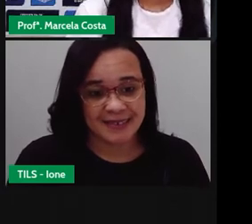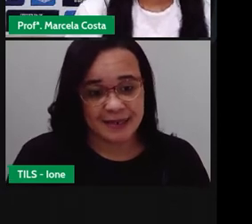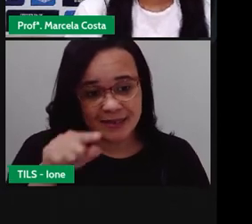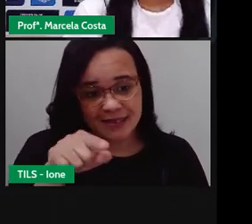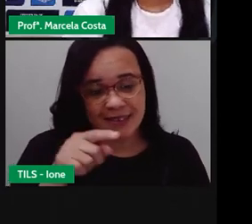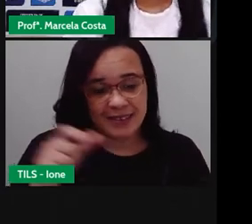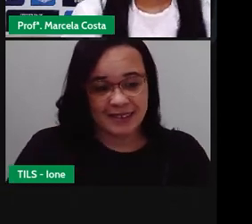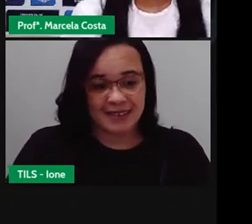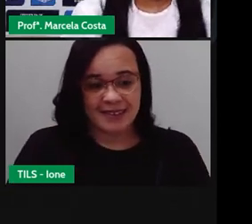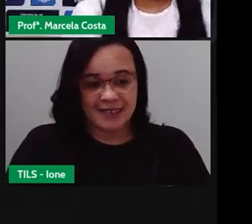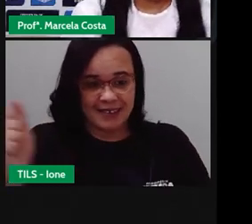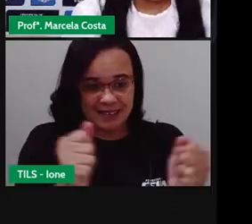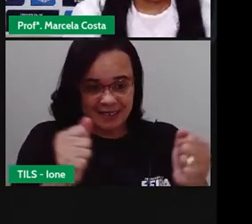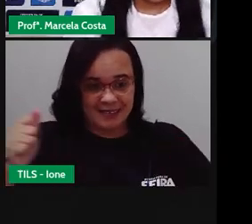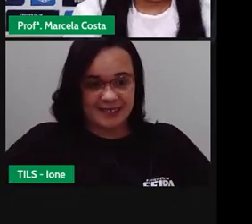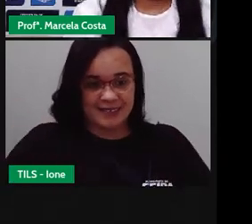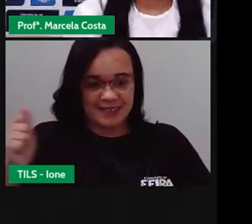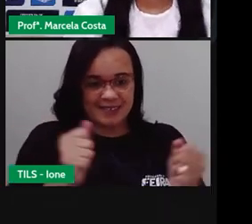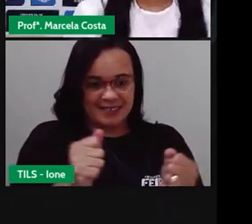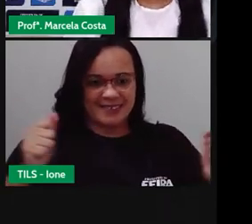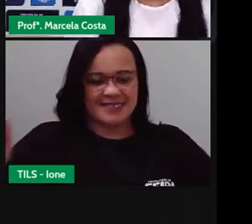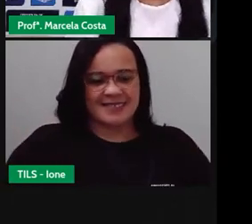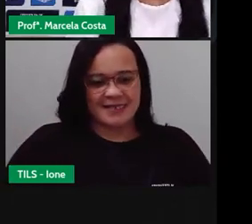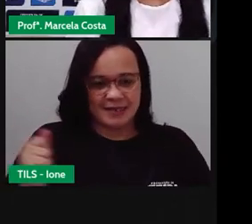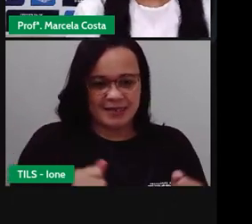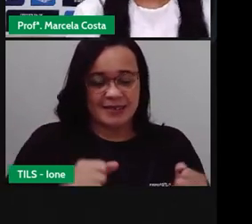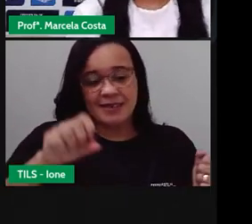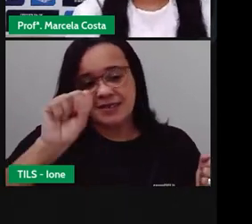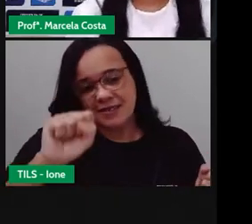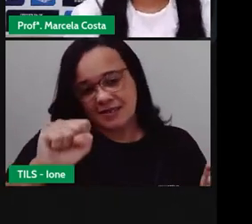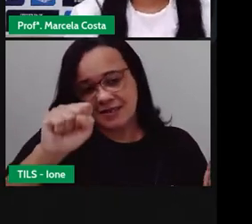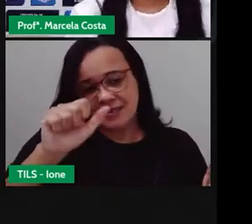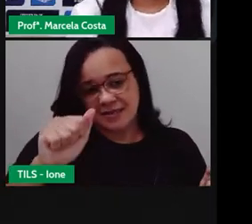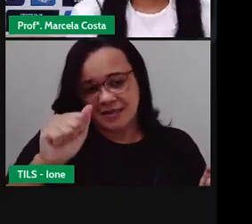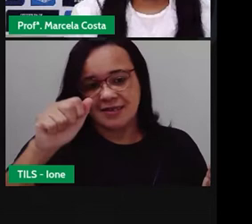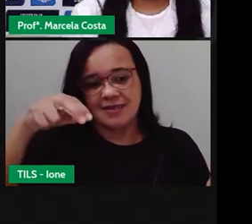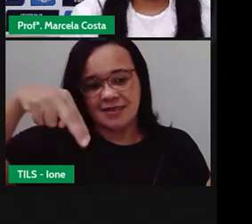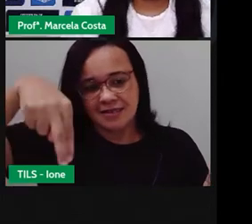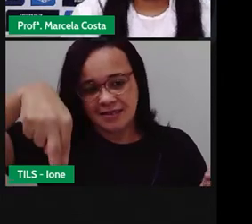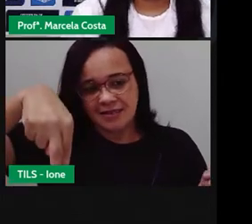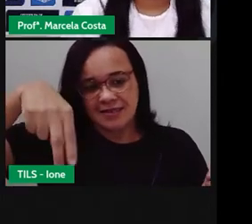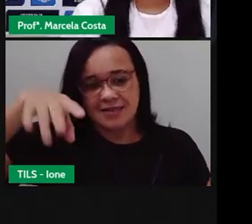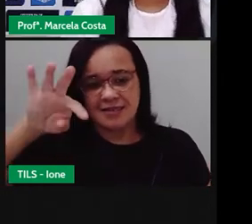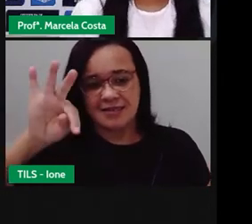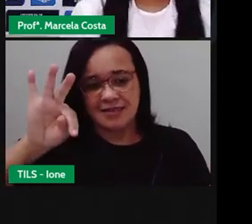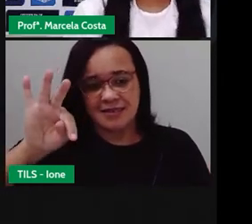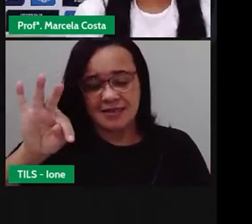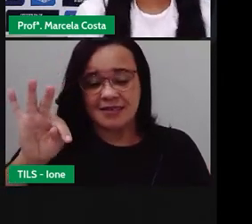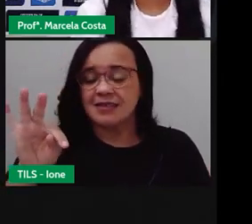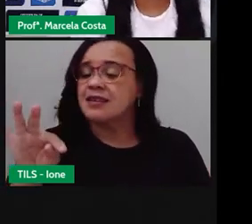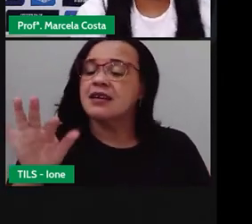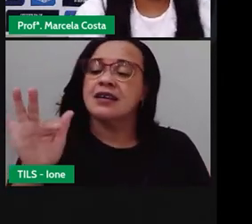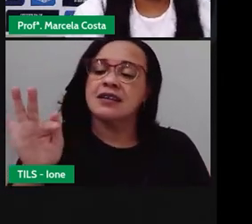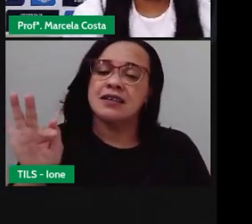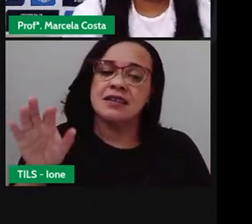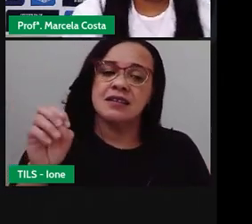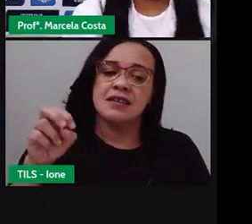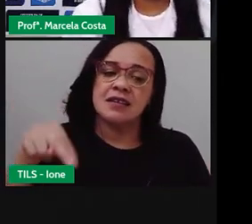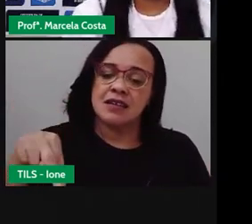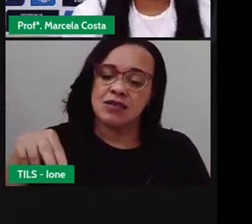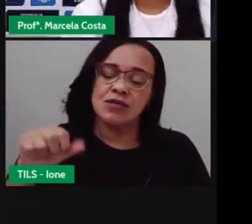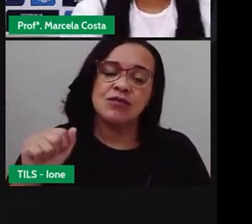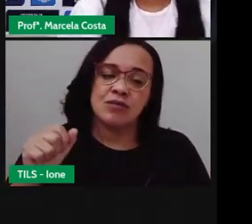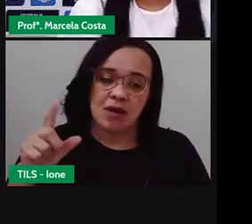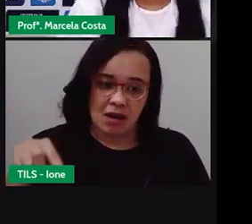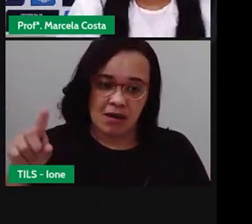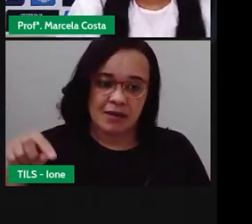Ó? Então, o primeiro instrumento que faz parte aí desses três ritmos nordestinos é a